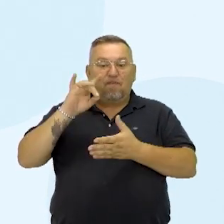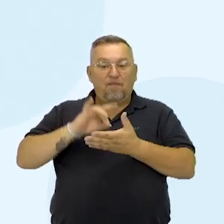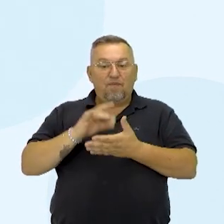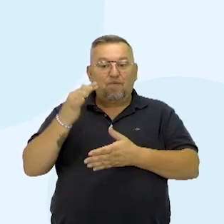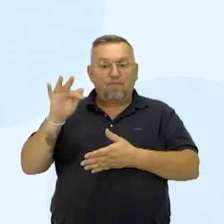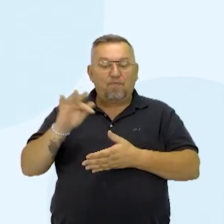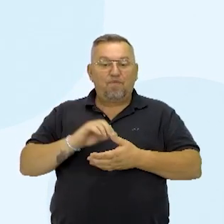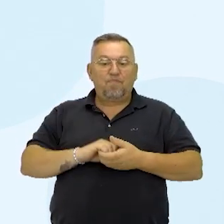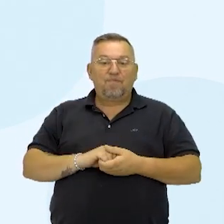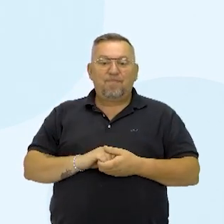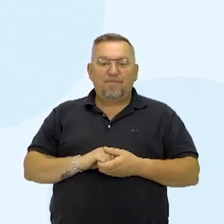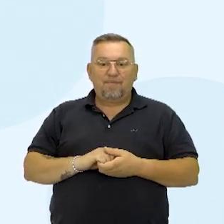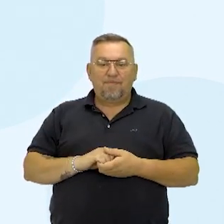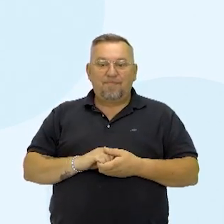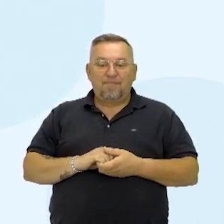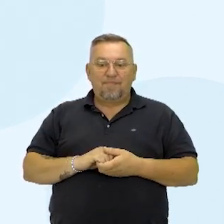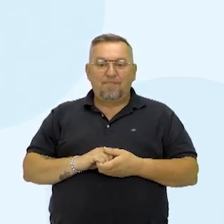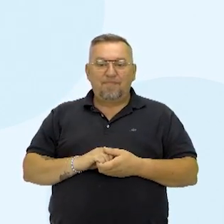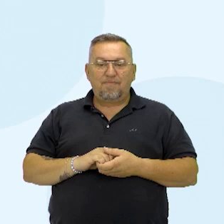verdadeiro ou falso.